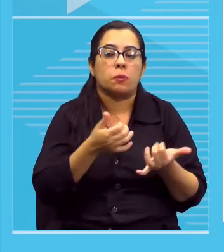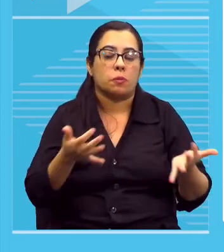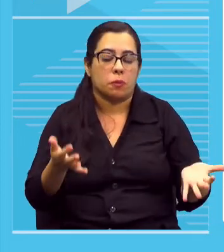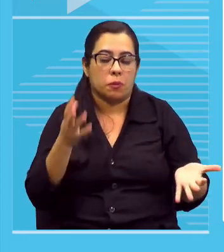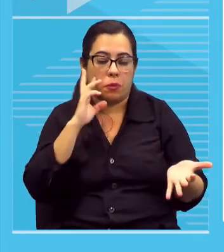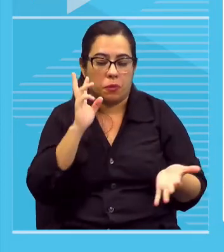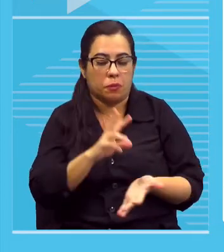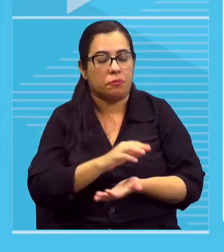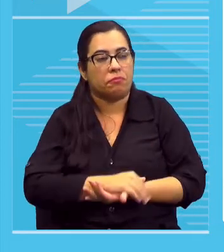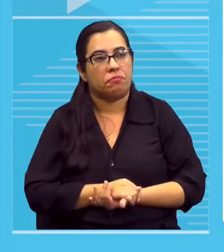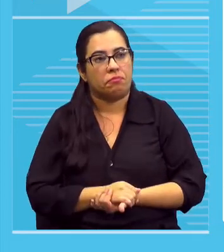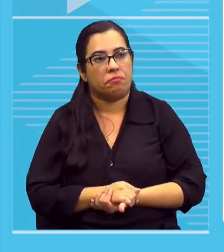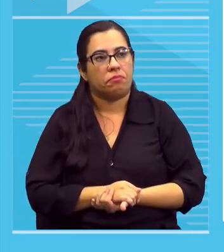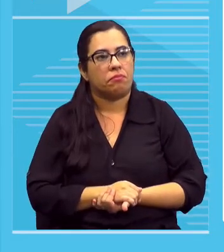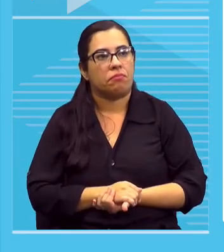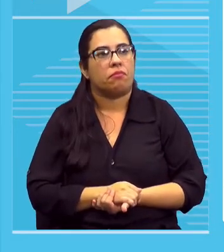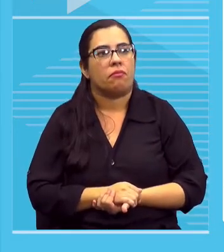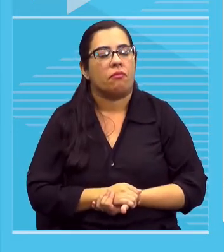bom né